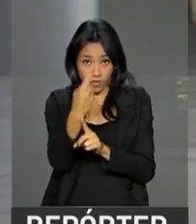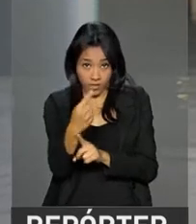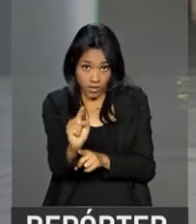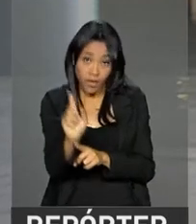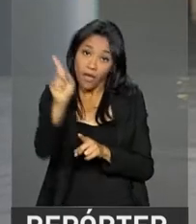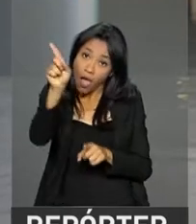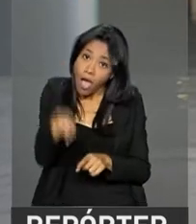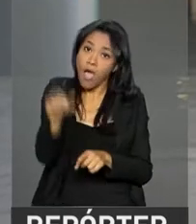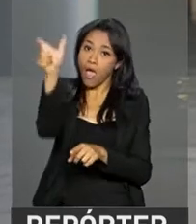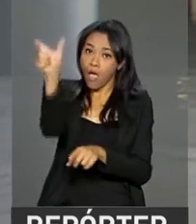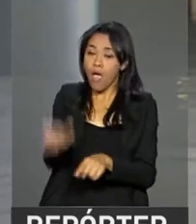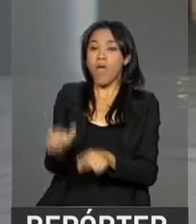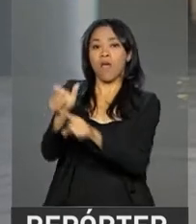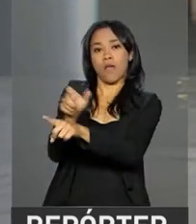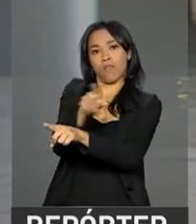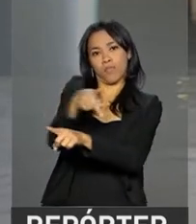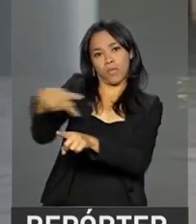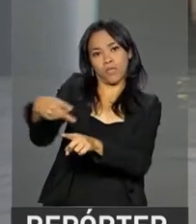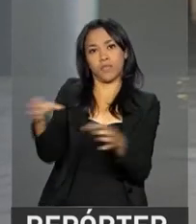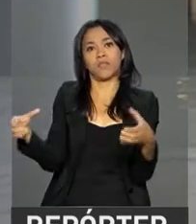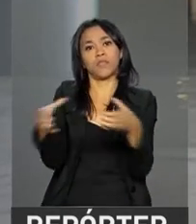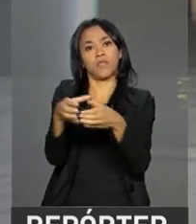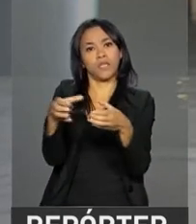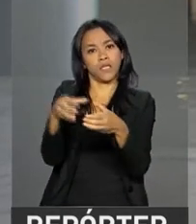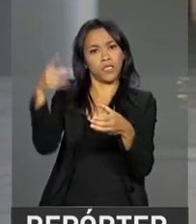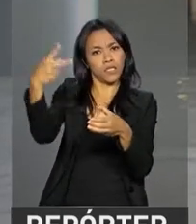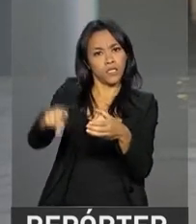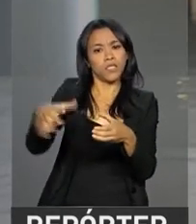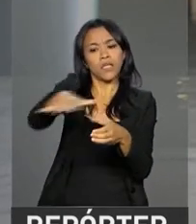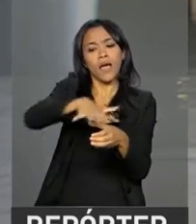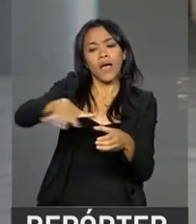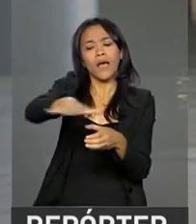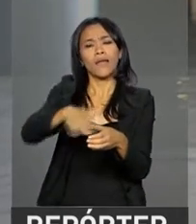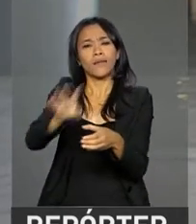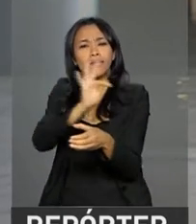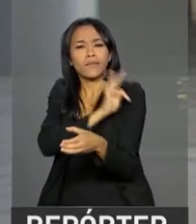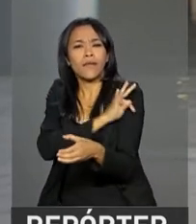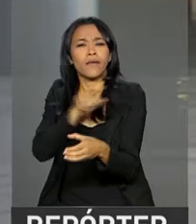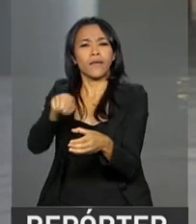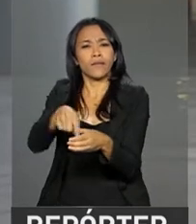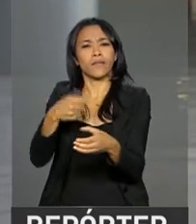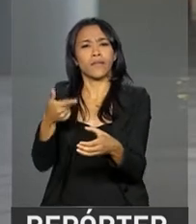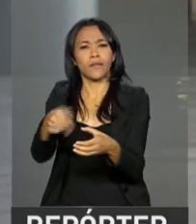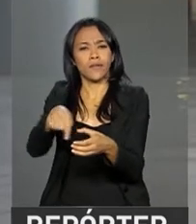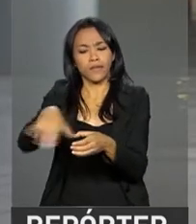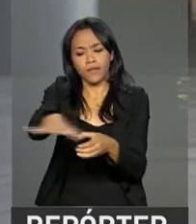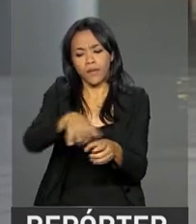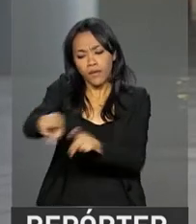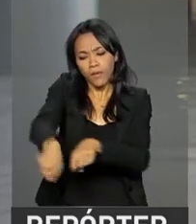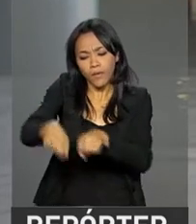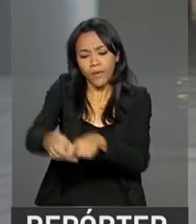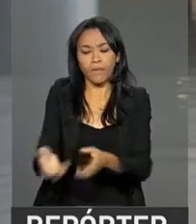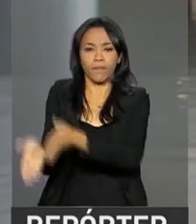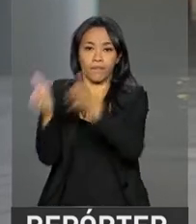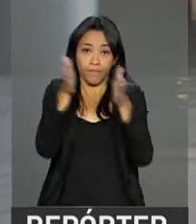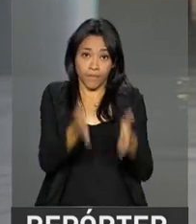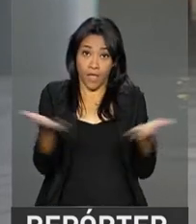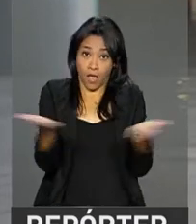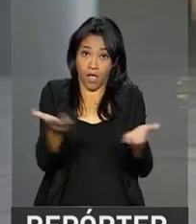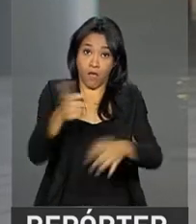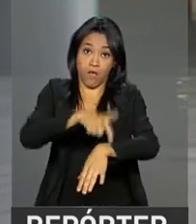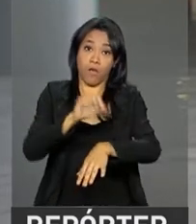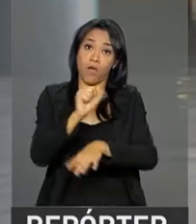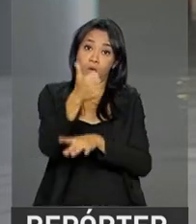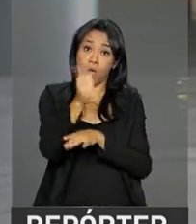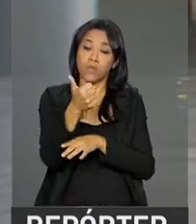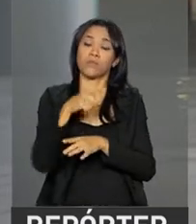que é o presidente da frente parlamentar de assistência técnica e extensão rural agora às 11 horas presidente